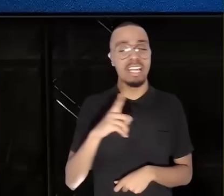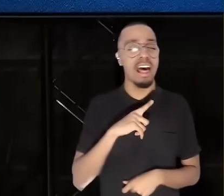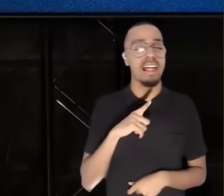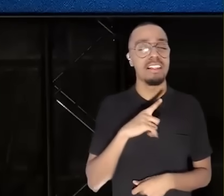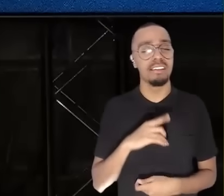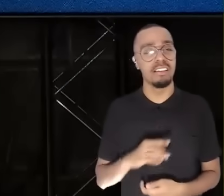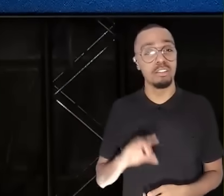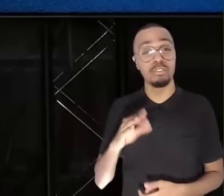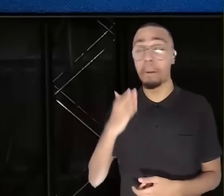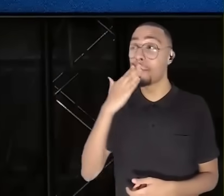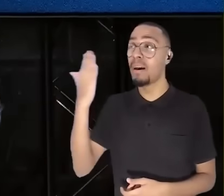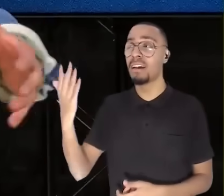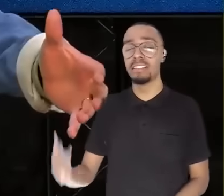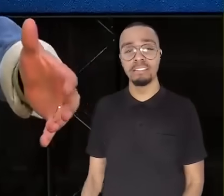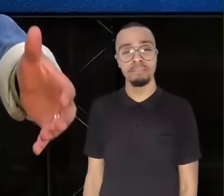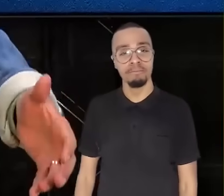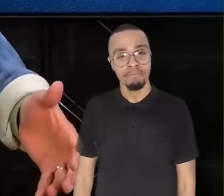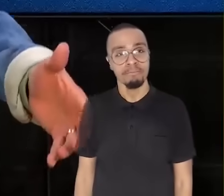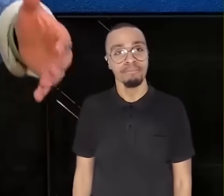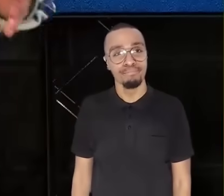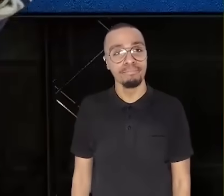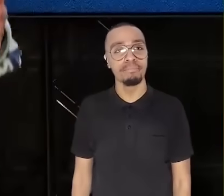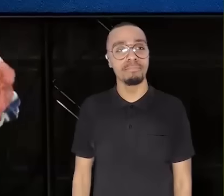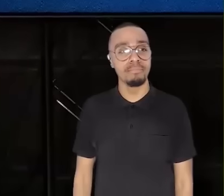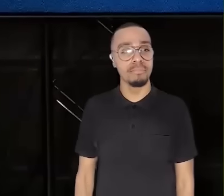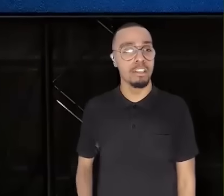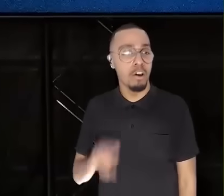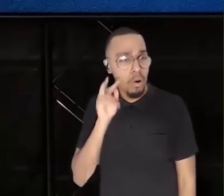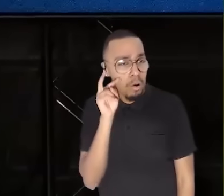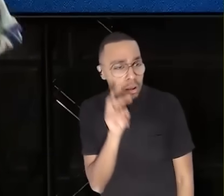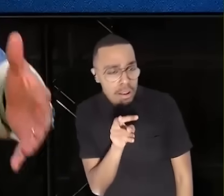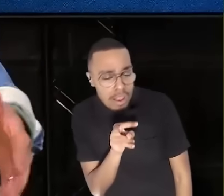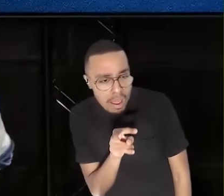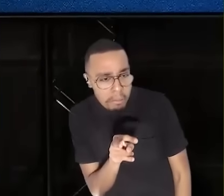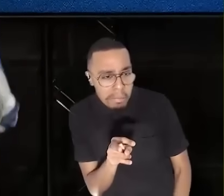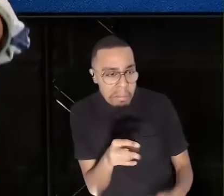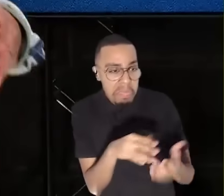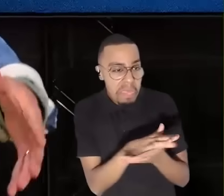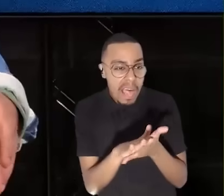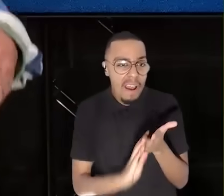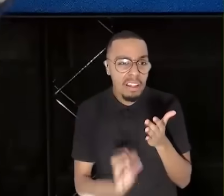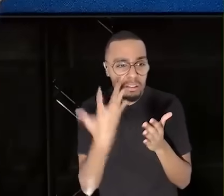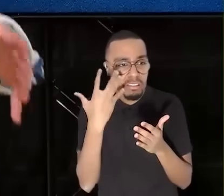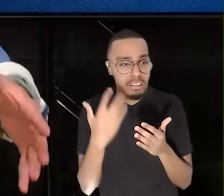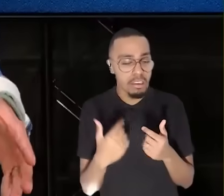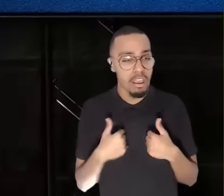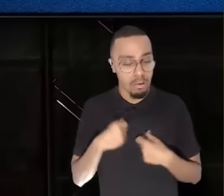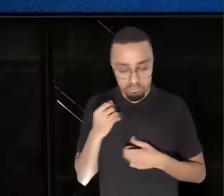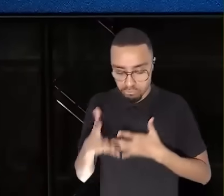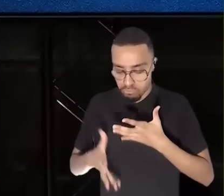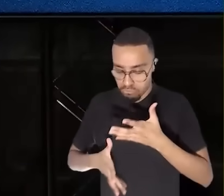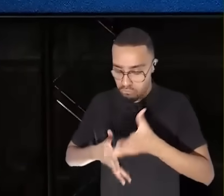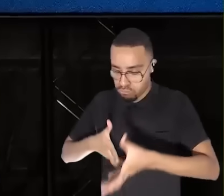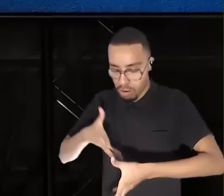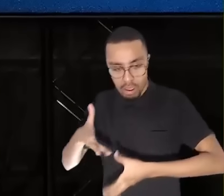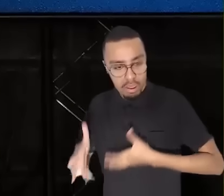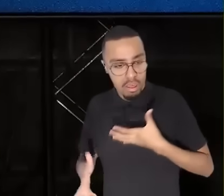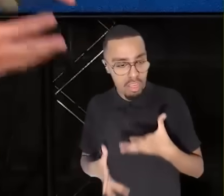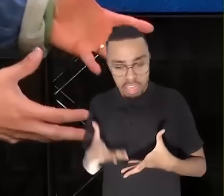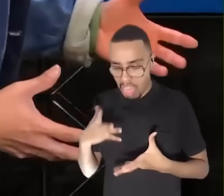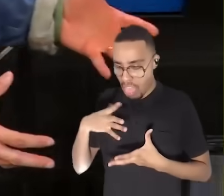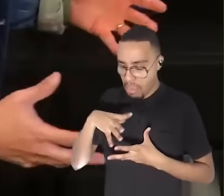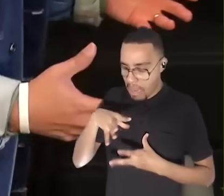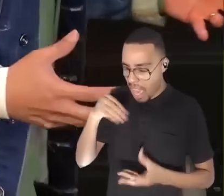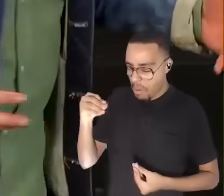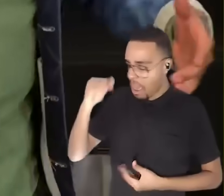Abra a boca. É olhar para o nada e dizer: eu creio, eu creio, eu creio, eu creio. Mas não é eu creio como